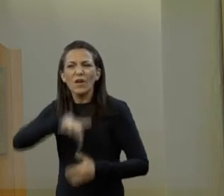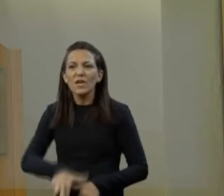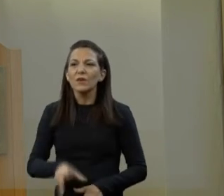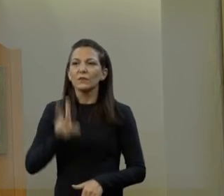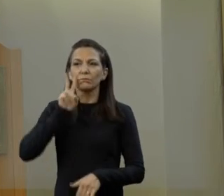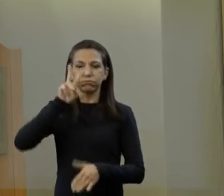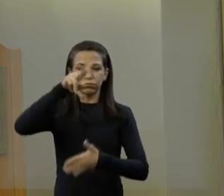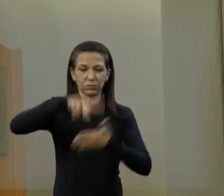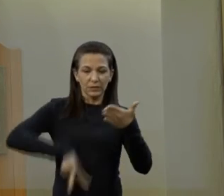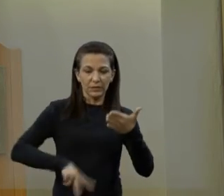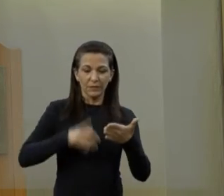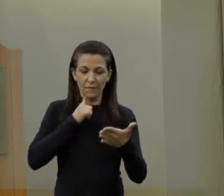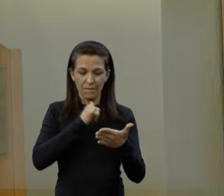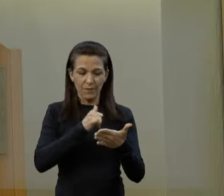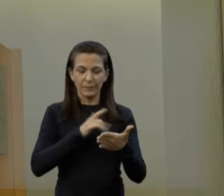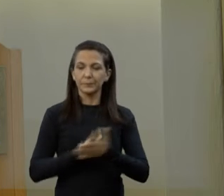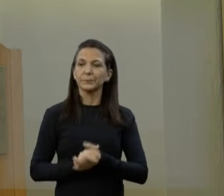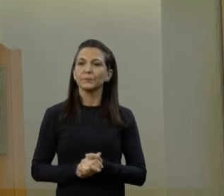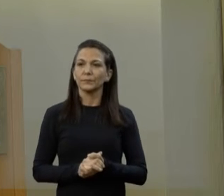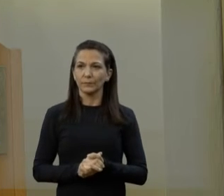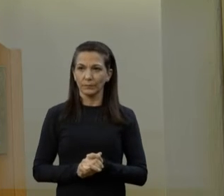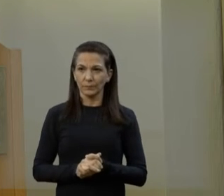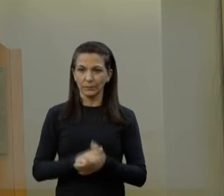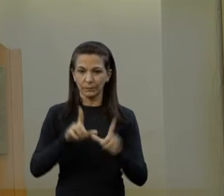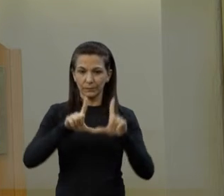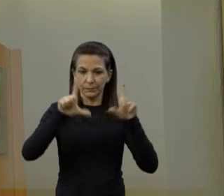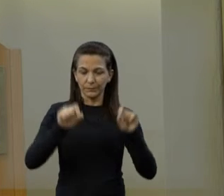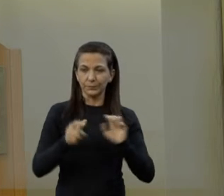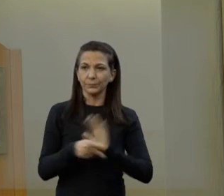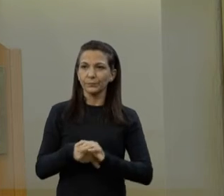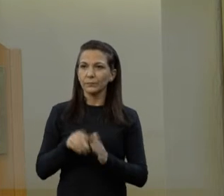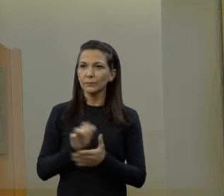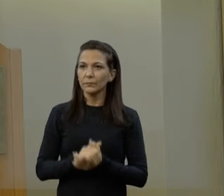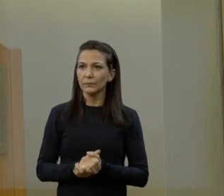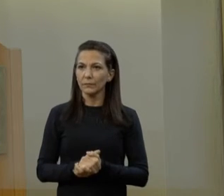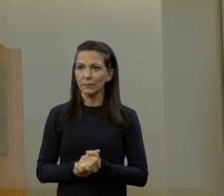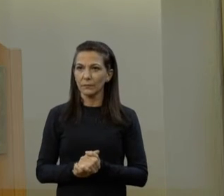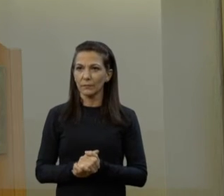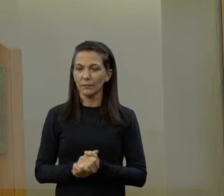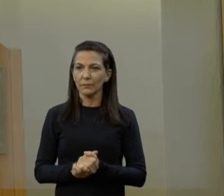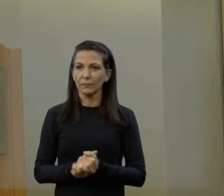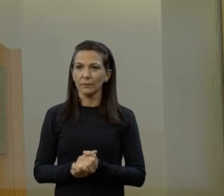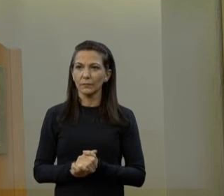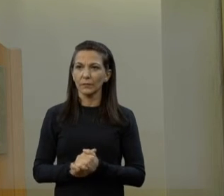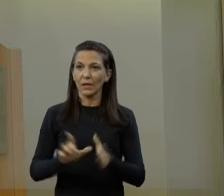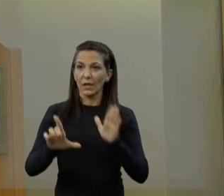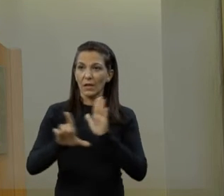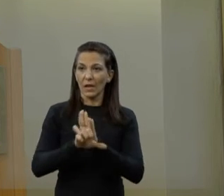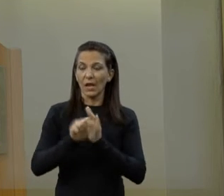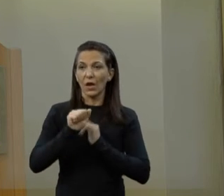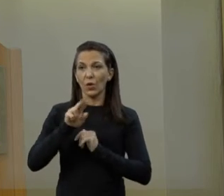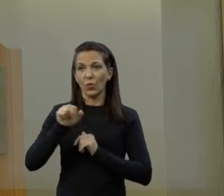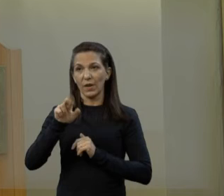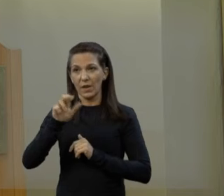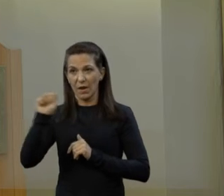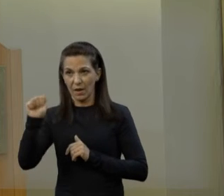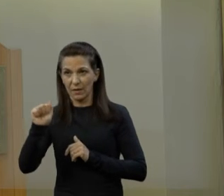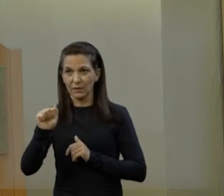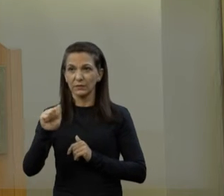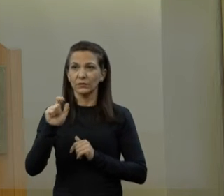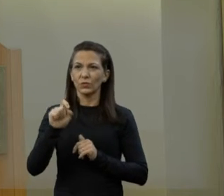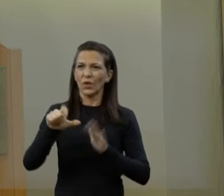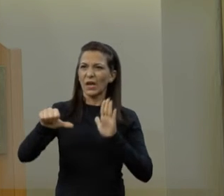que ele diz o seguinte no seus príncipes seguiu-se a lei Áurea o